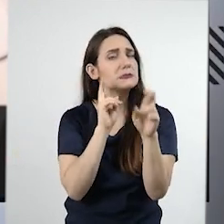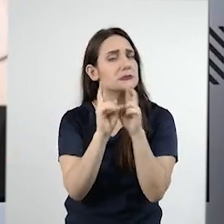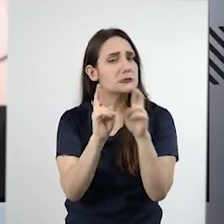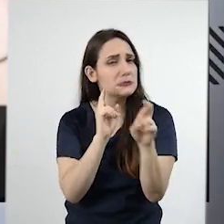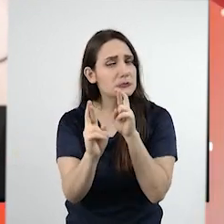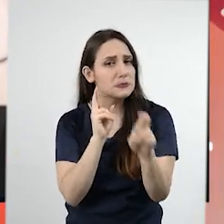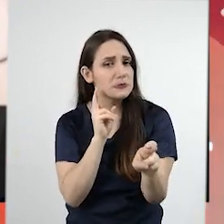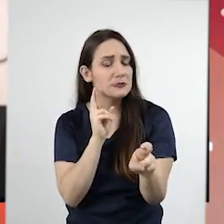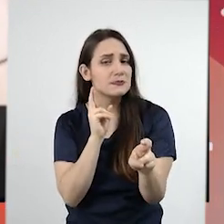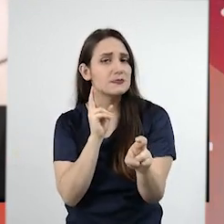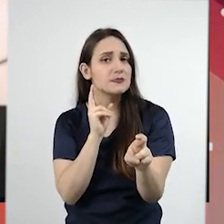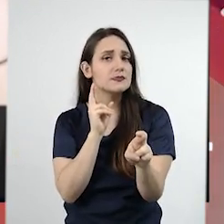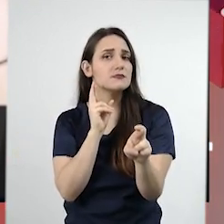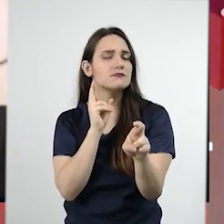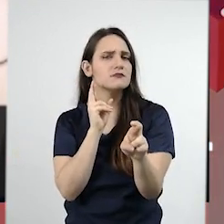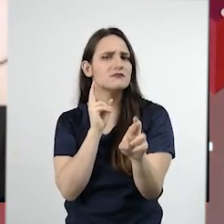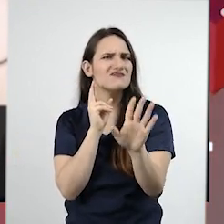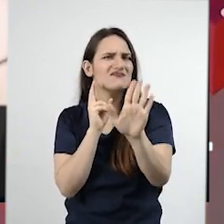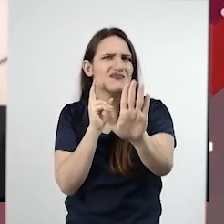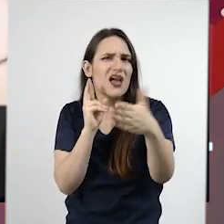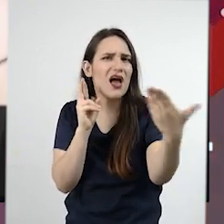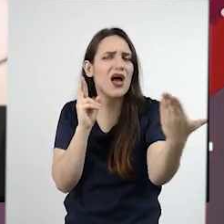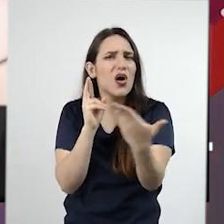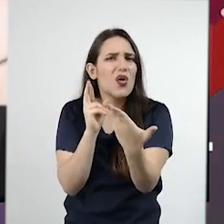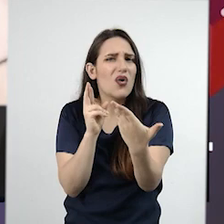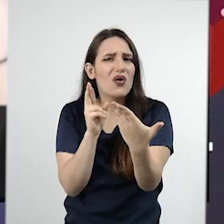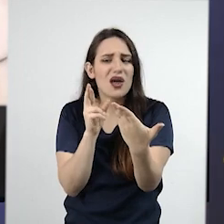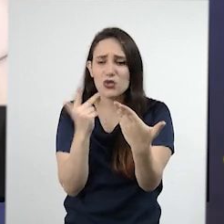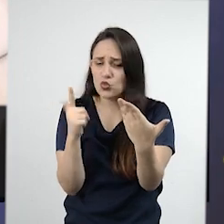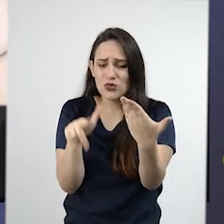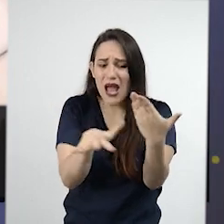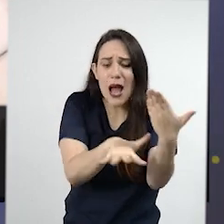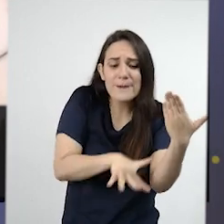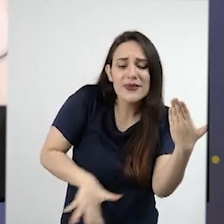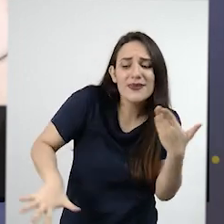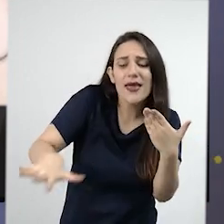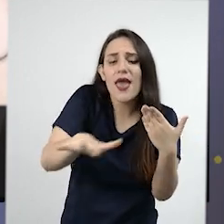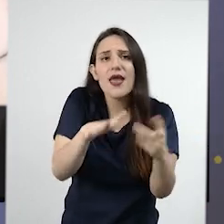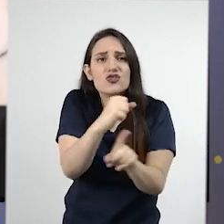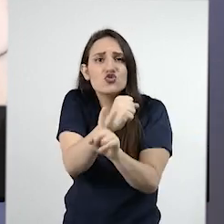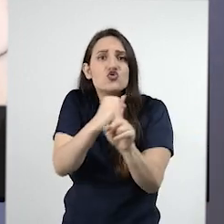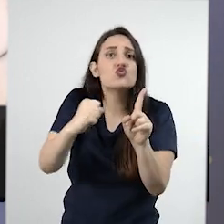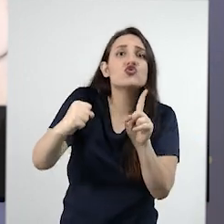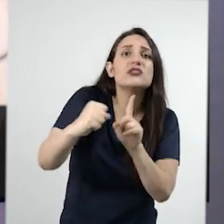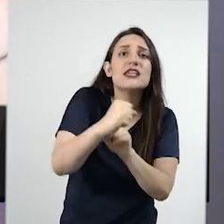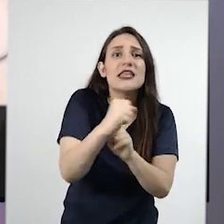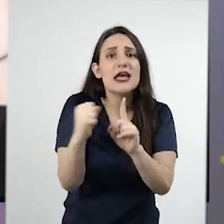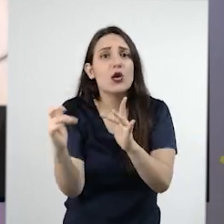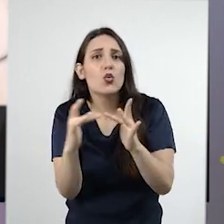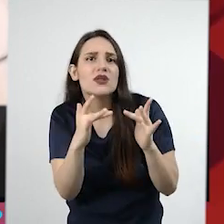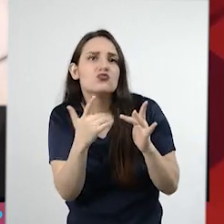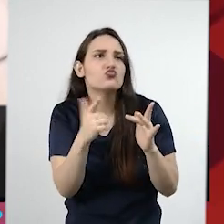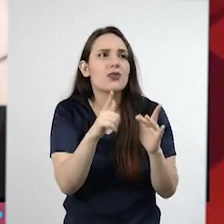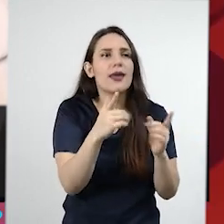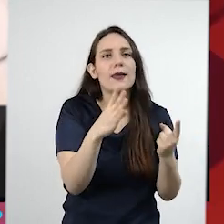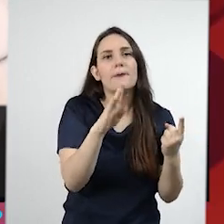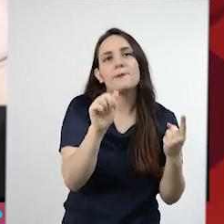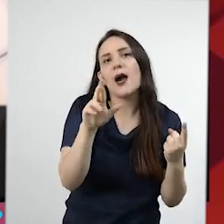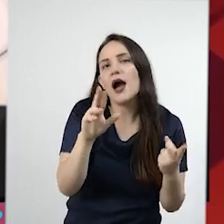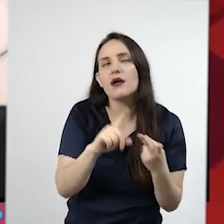da gente não estar nesse ambiente social, né, seja de um bar ou de